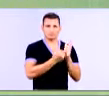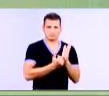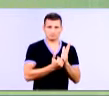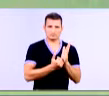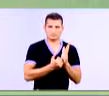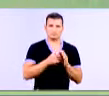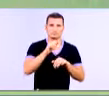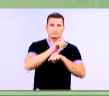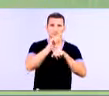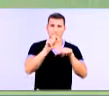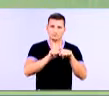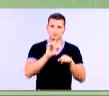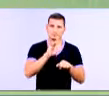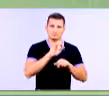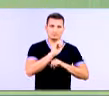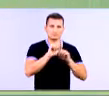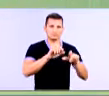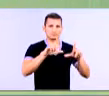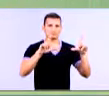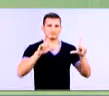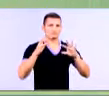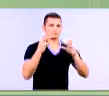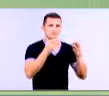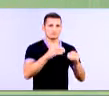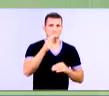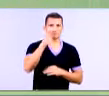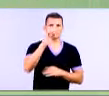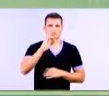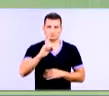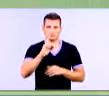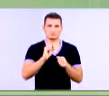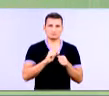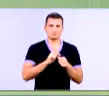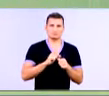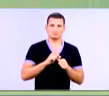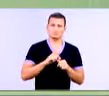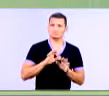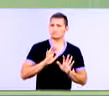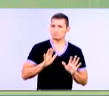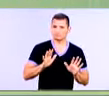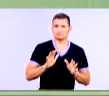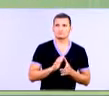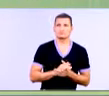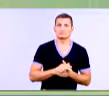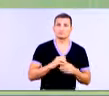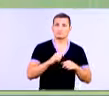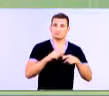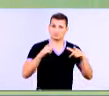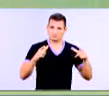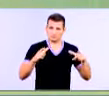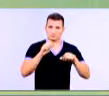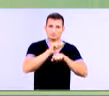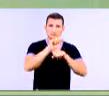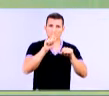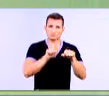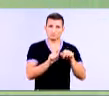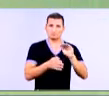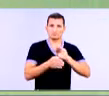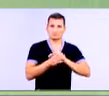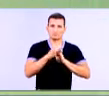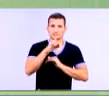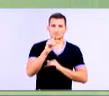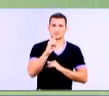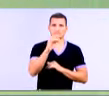algoritmo simplesmente executou. Todos os códigos que a gente fez foi mais ou menos isso. Mas na maioria dos algoritmos, a entrada de dados é de